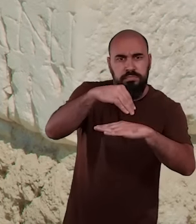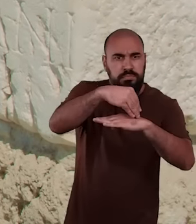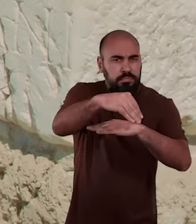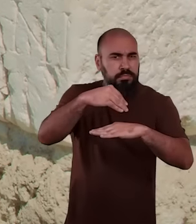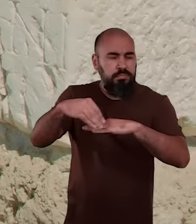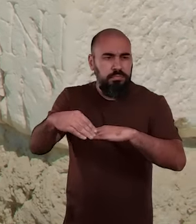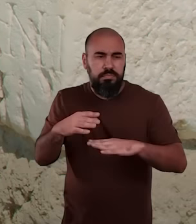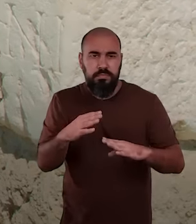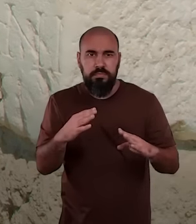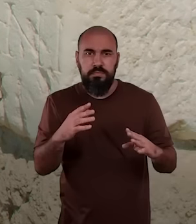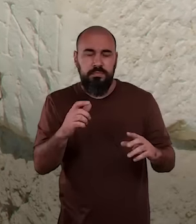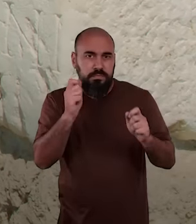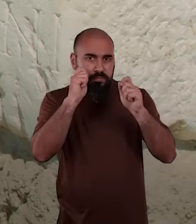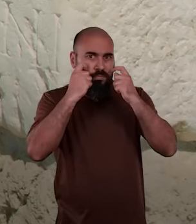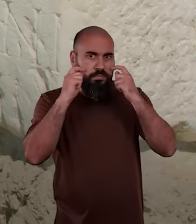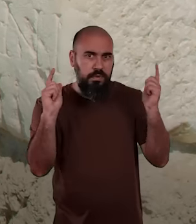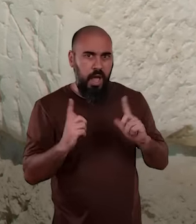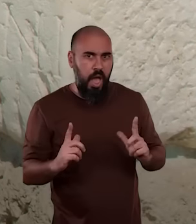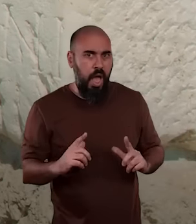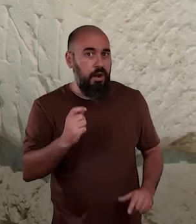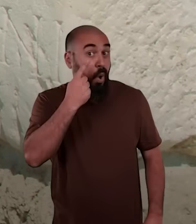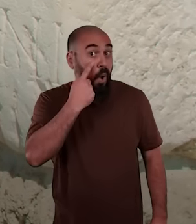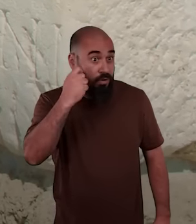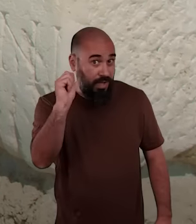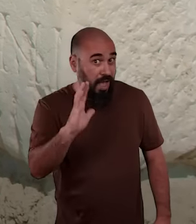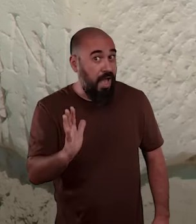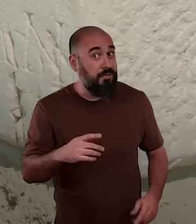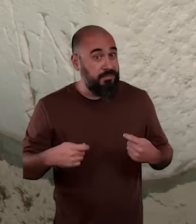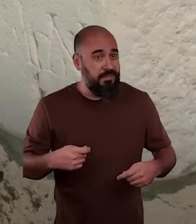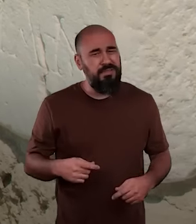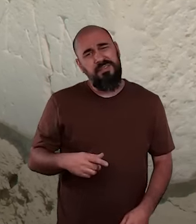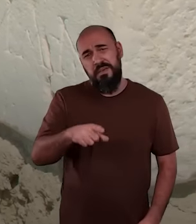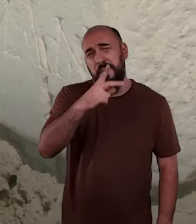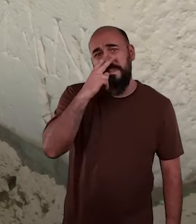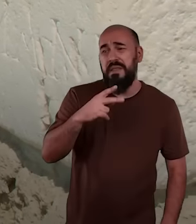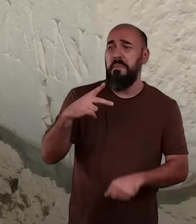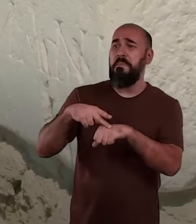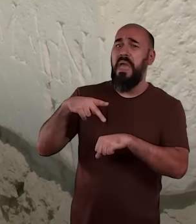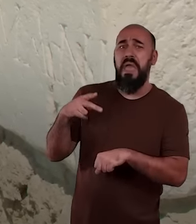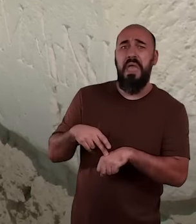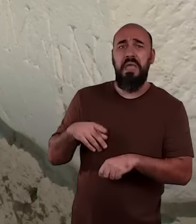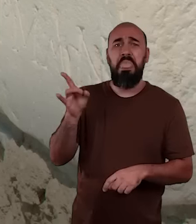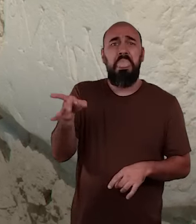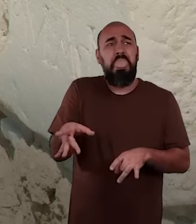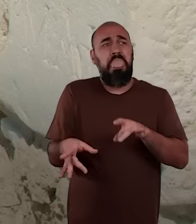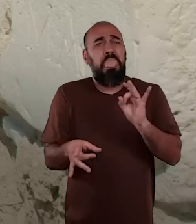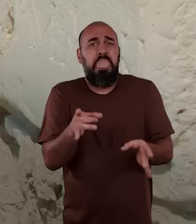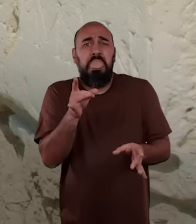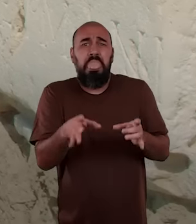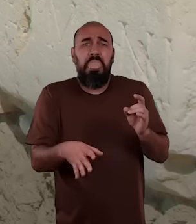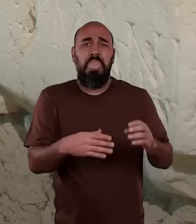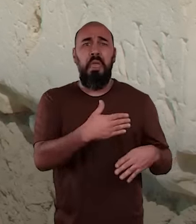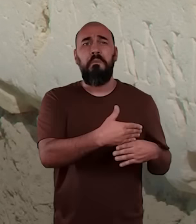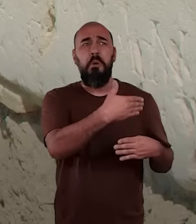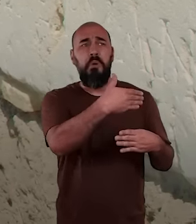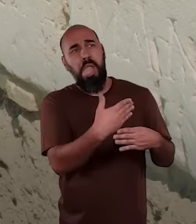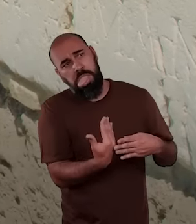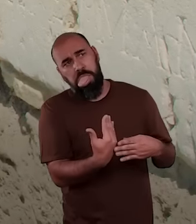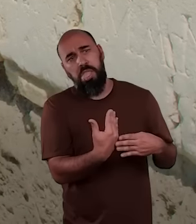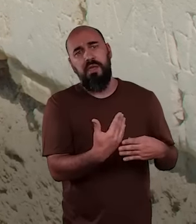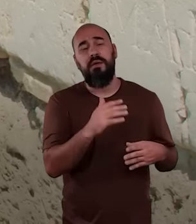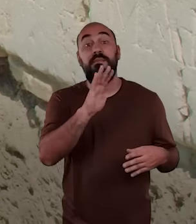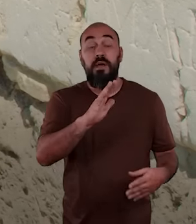estamos vendo aqui. Eu sei que para você parecem apenas pedras e restos de paredes ou de muros, mas eu consigo extrair